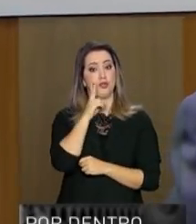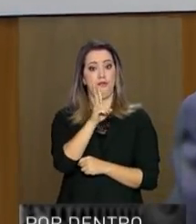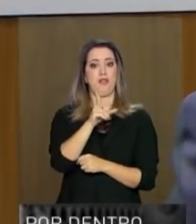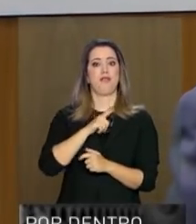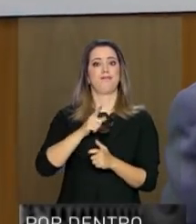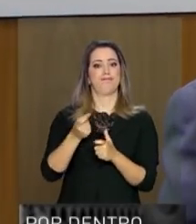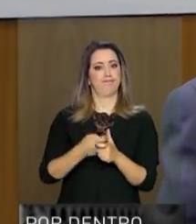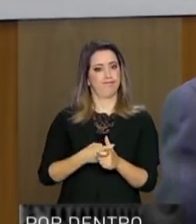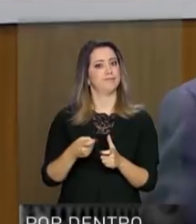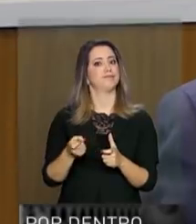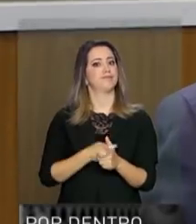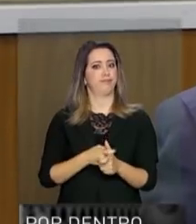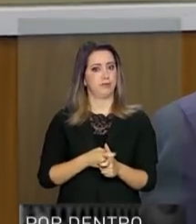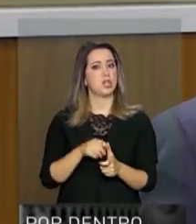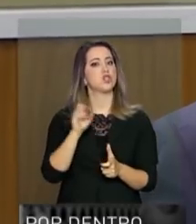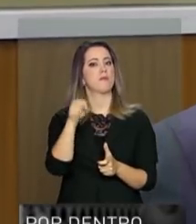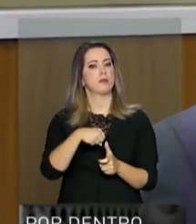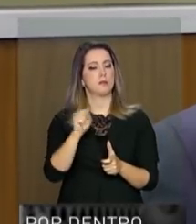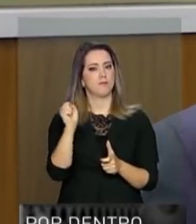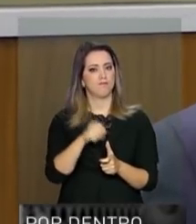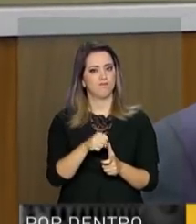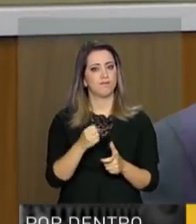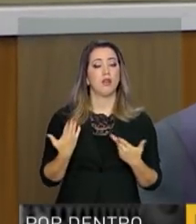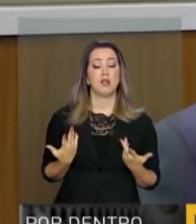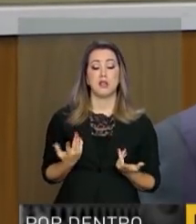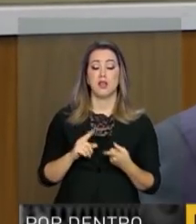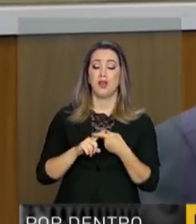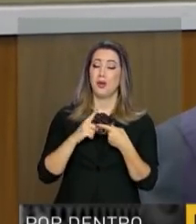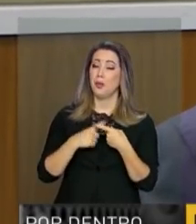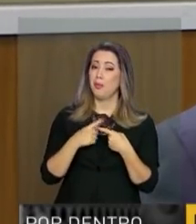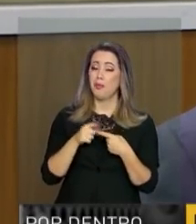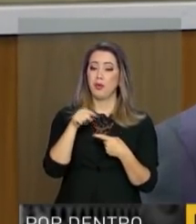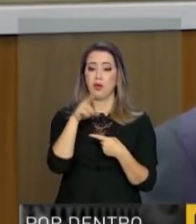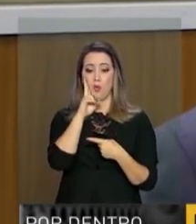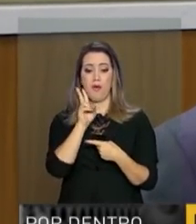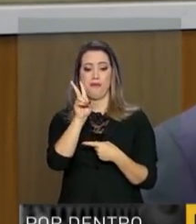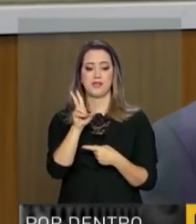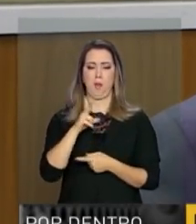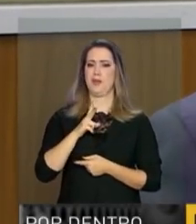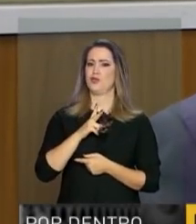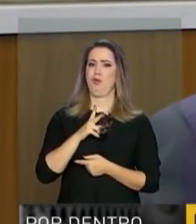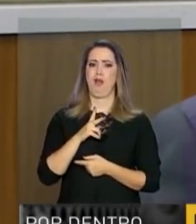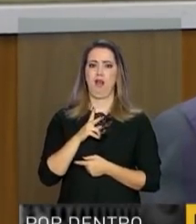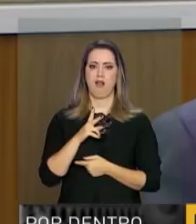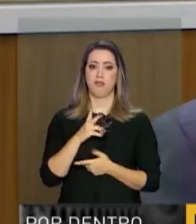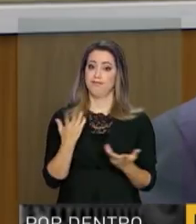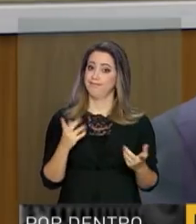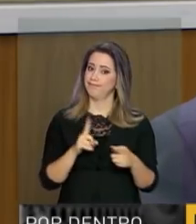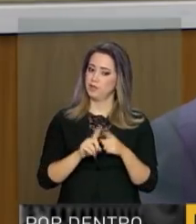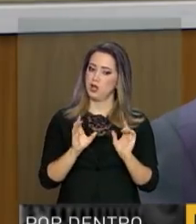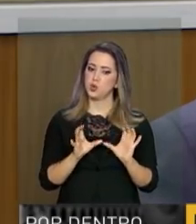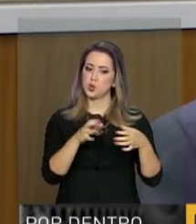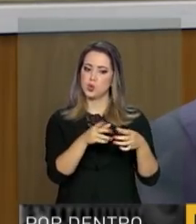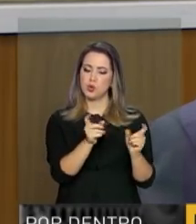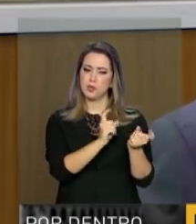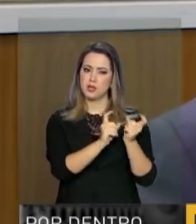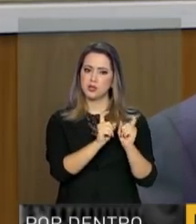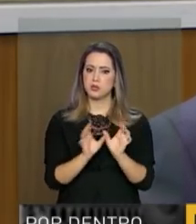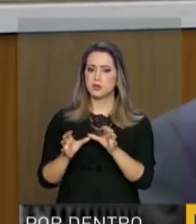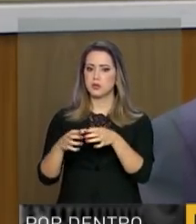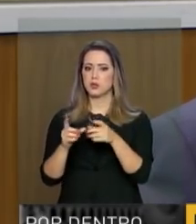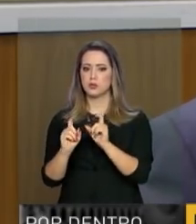da Previdência. Isso ocorre não só, não é uma visão minha em particular. Diversas administrações, se a gente for